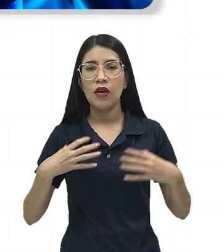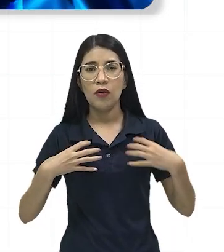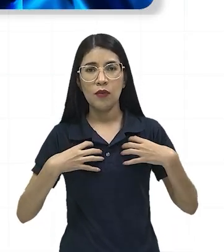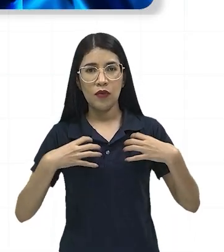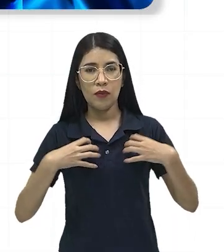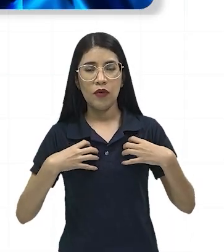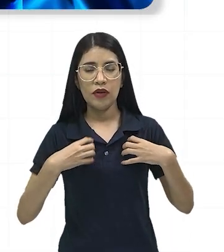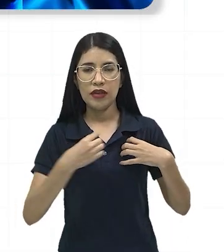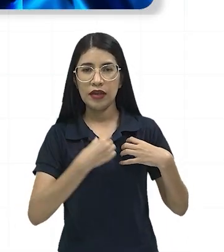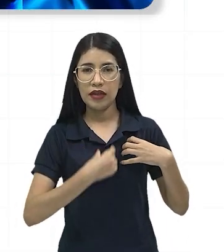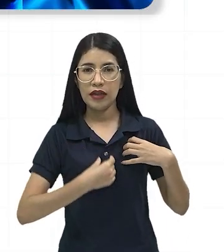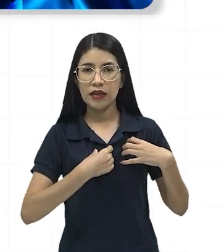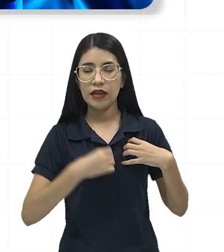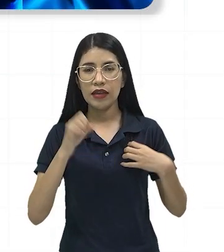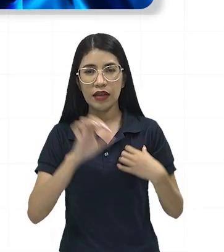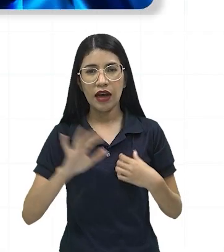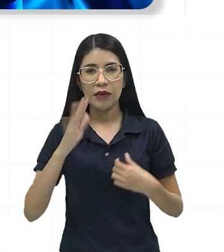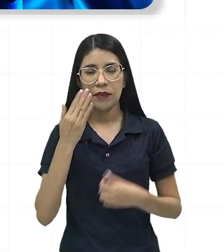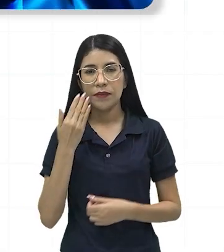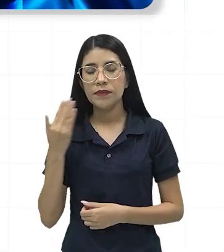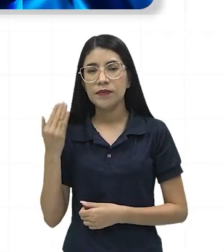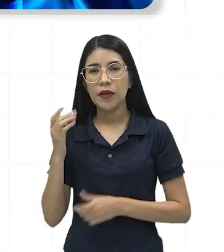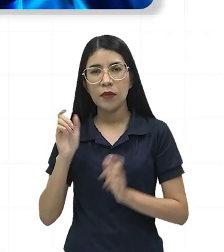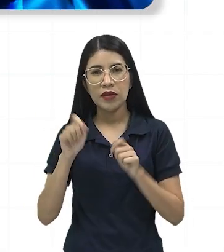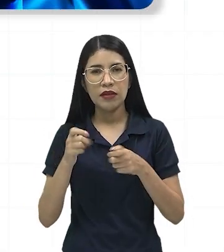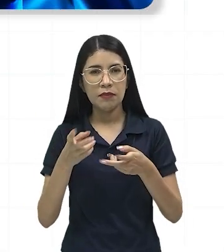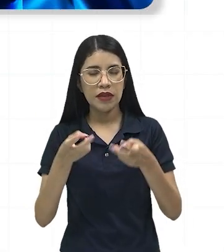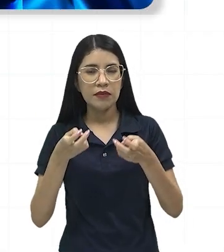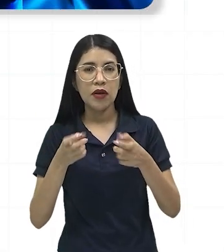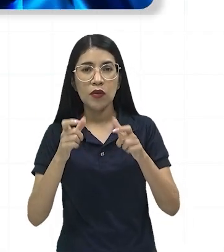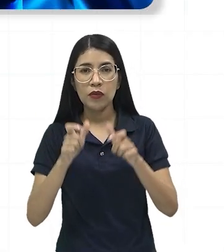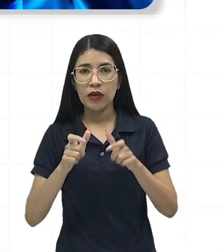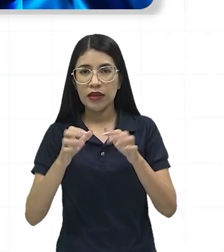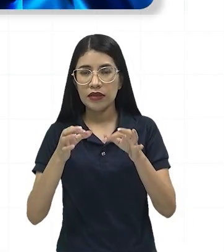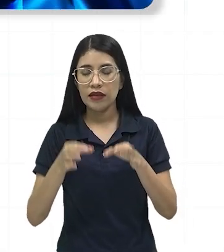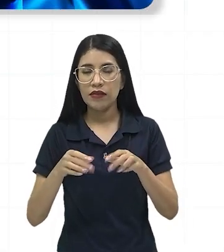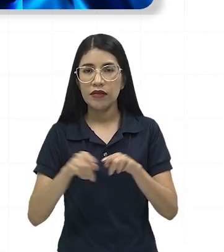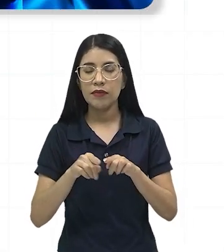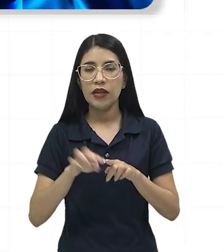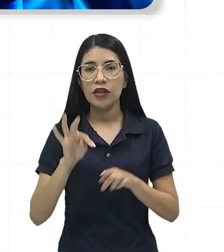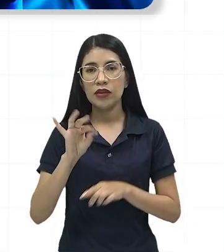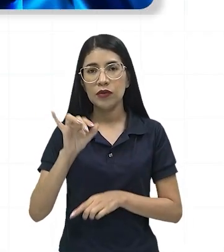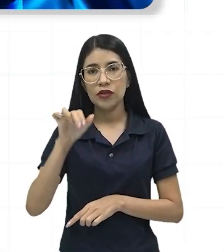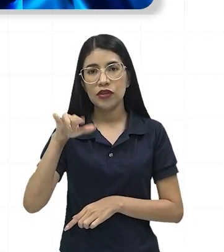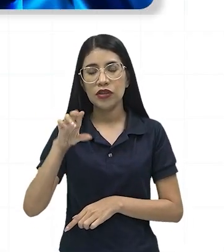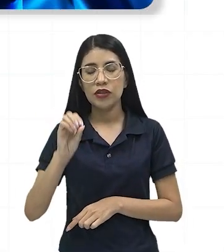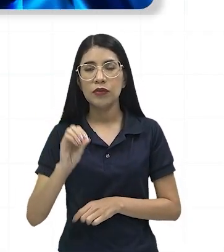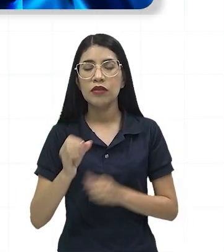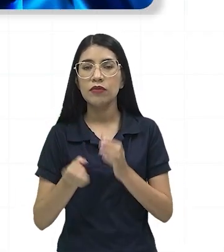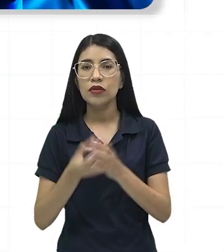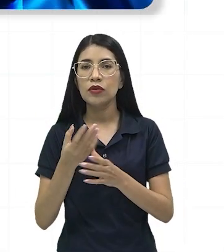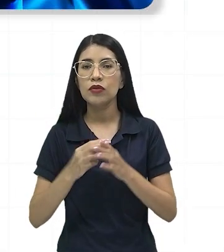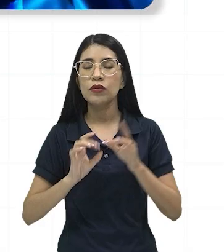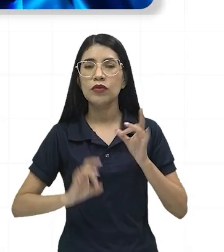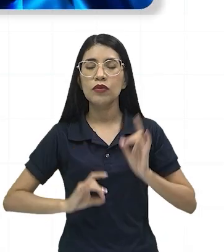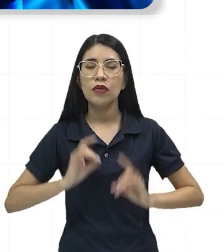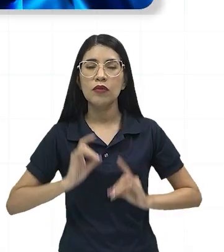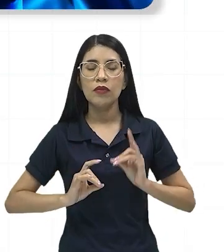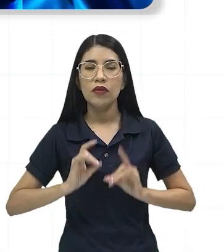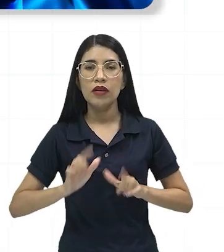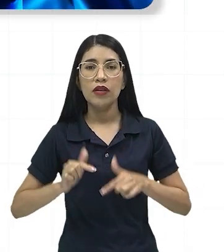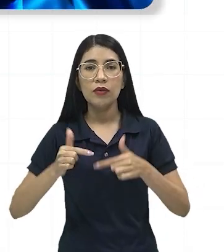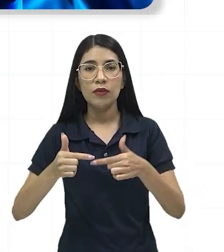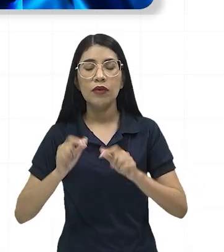os pulmões. Olha aí, bem na imagem a gente consegue ver essa localização, né? E o timo produz um hormônio